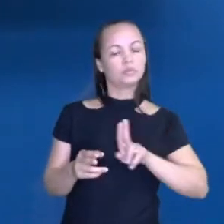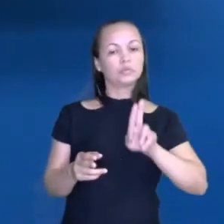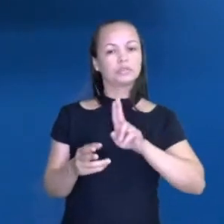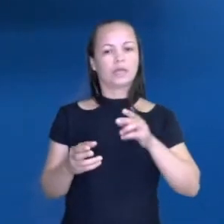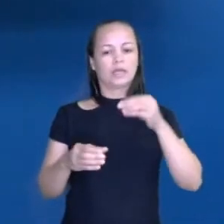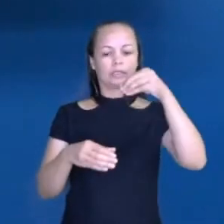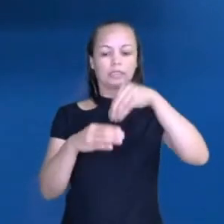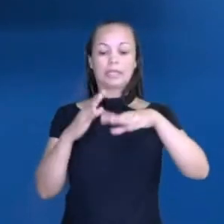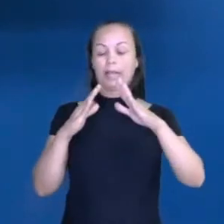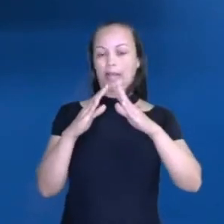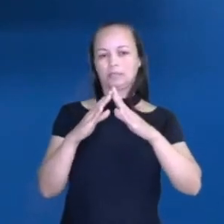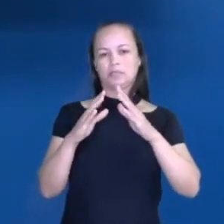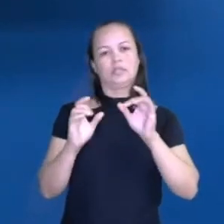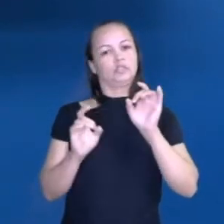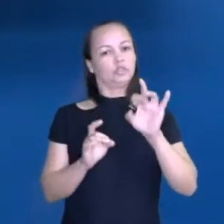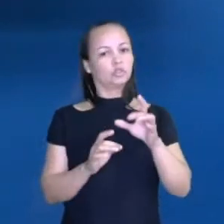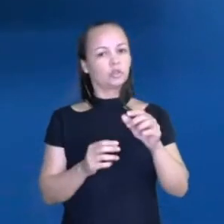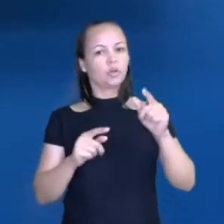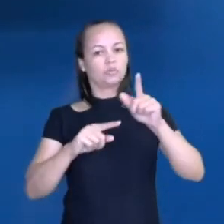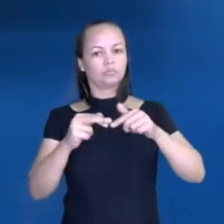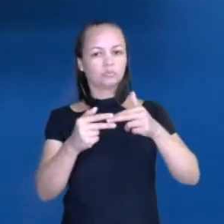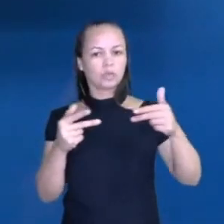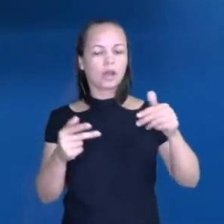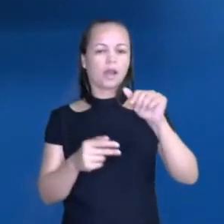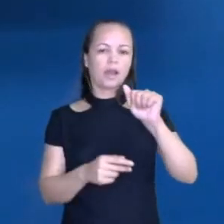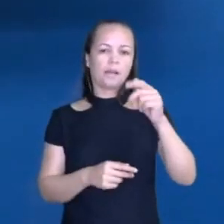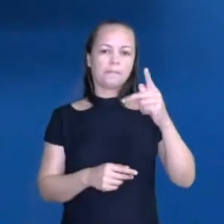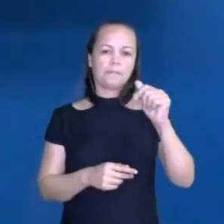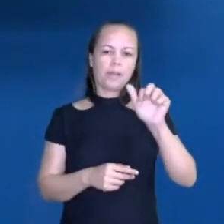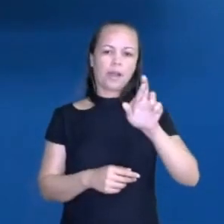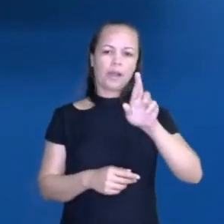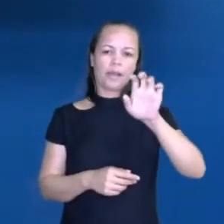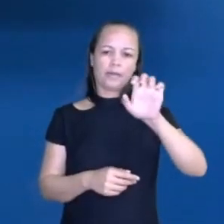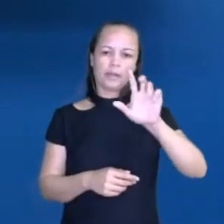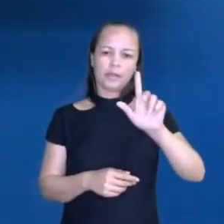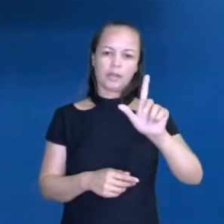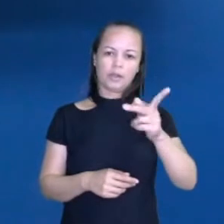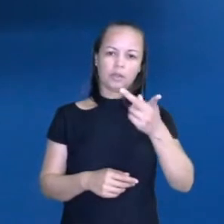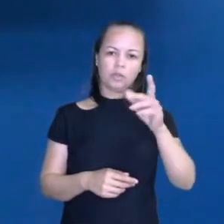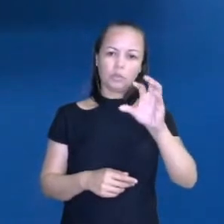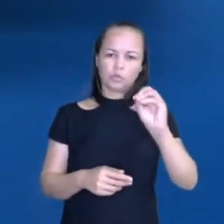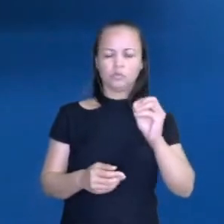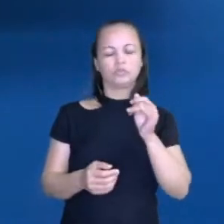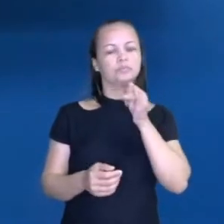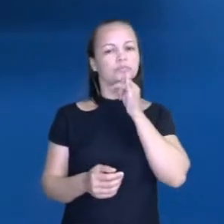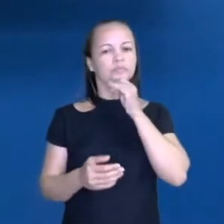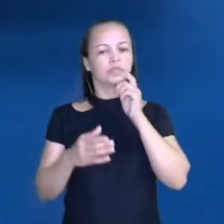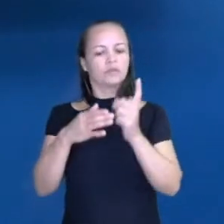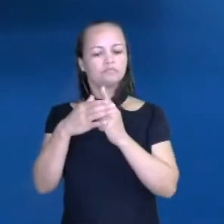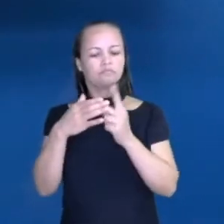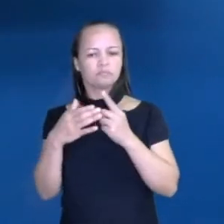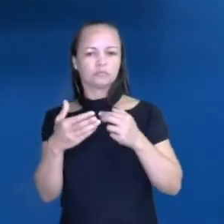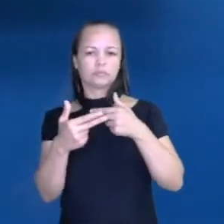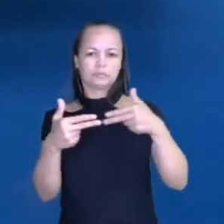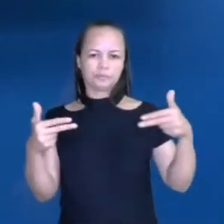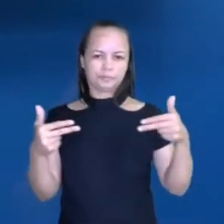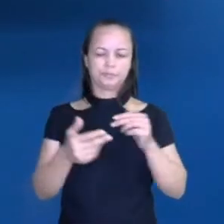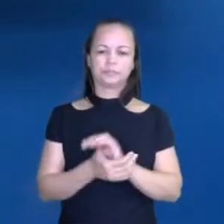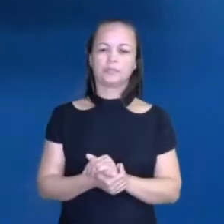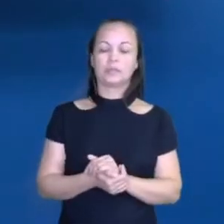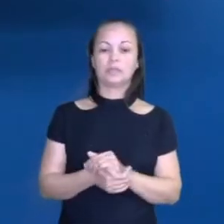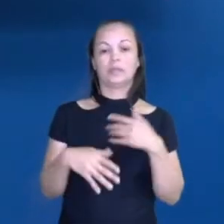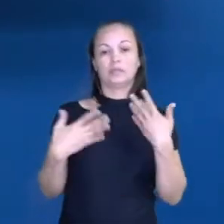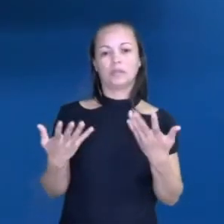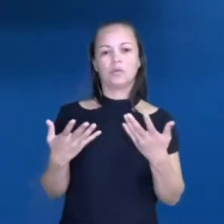transformar essa corrente alternada e corrente e não se preocupe com isso não ele vai ver daqui a pouco então a corrente